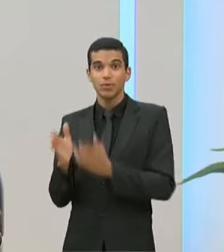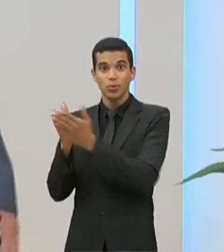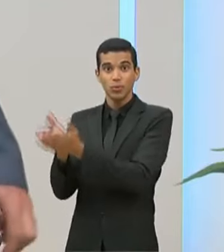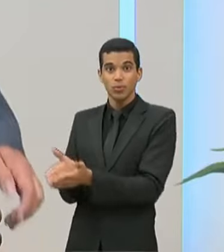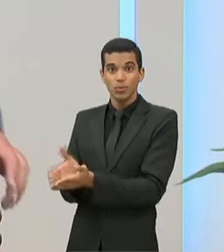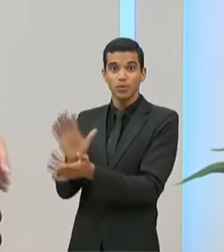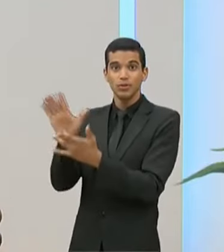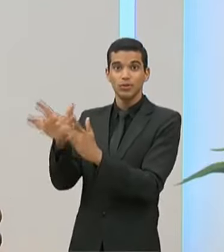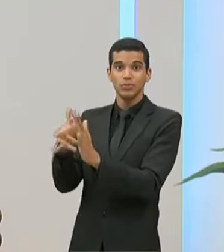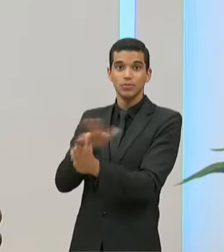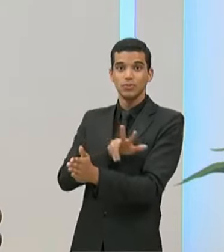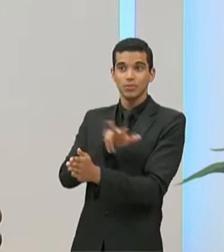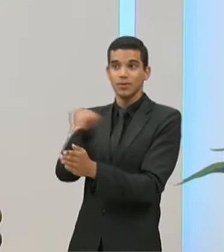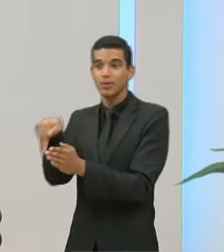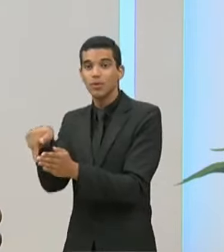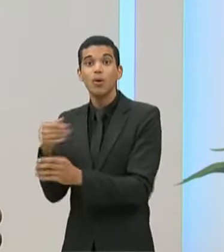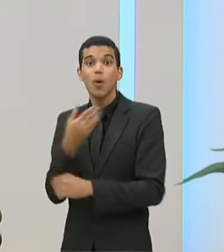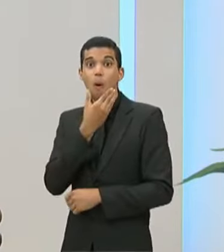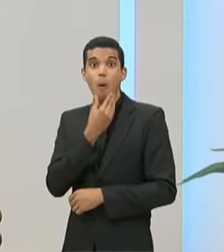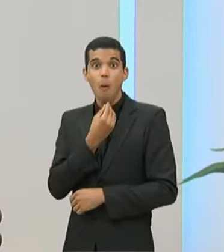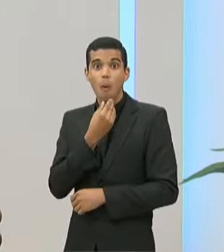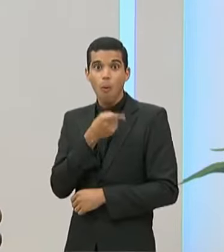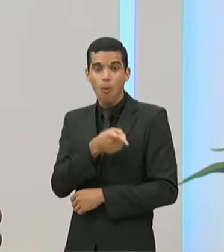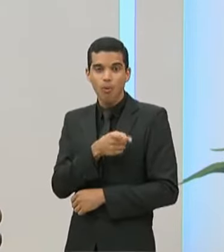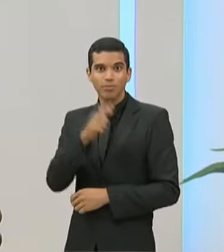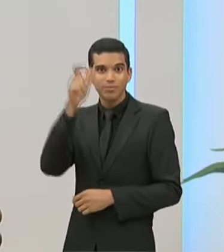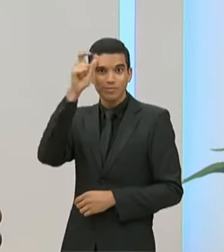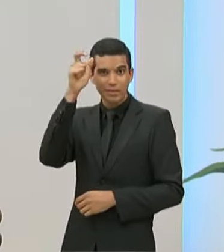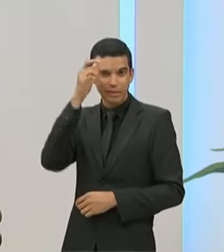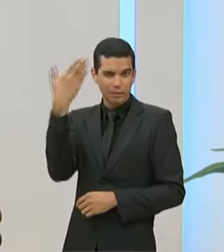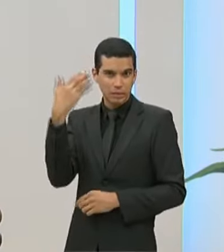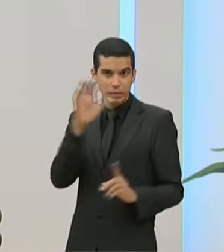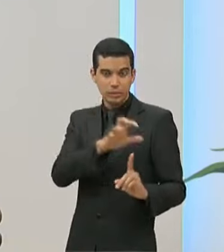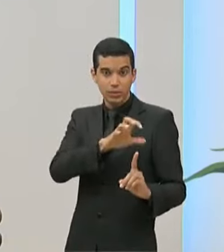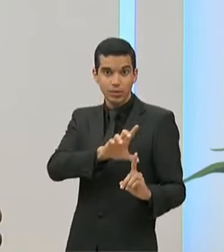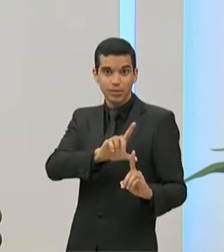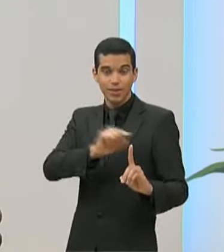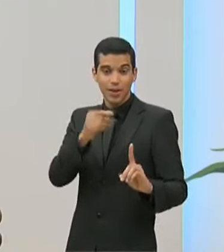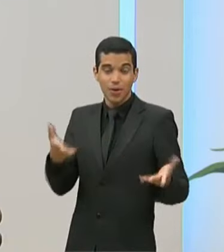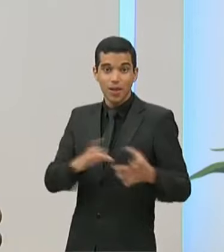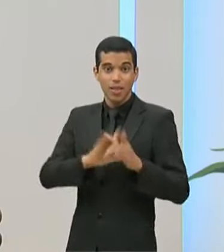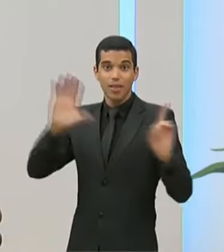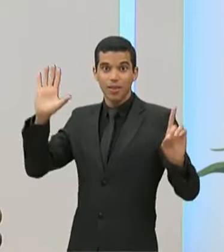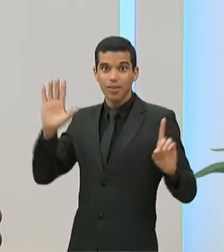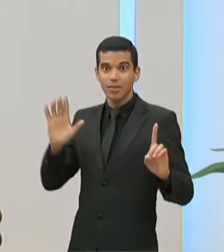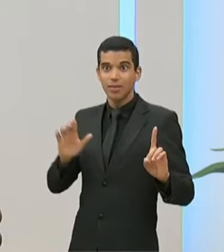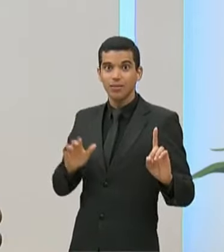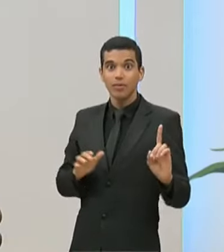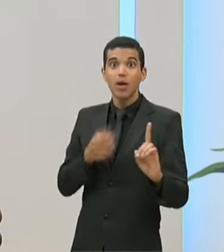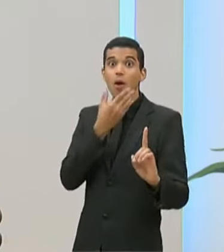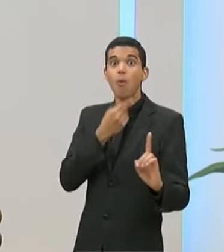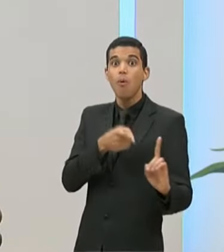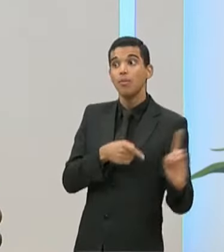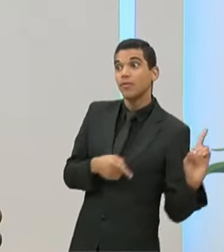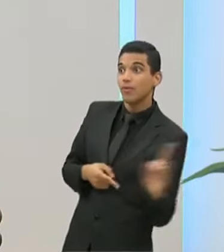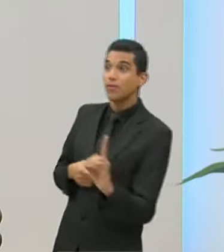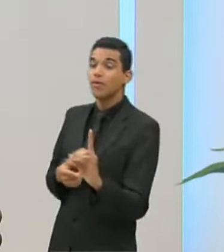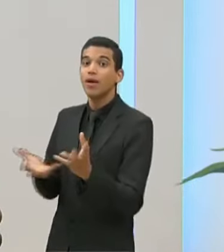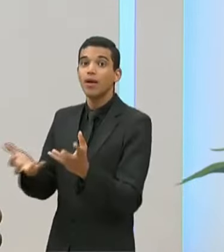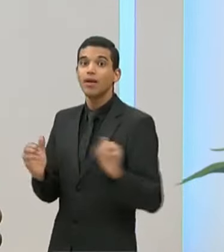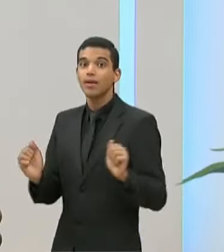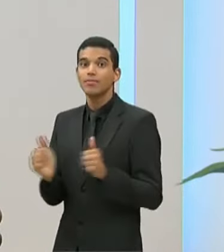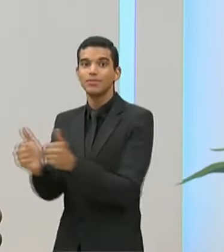É lindo porque frutificar na presença de Deus, há vezes que a gente quer ir para um lugar e